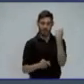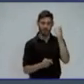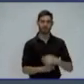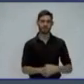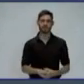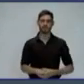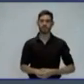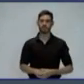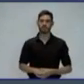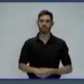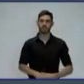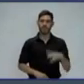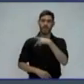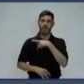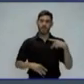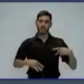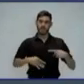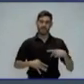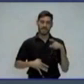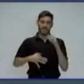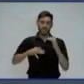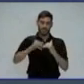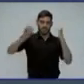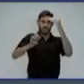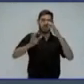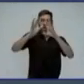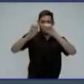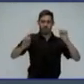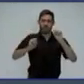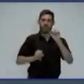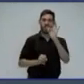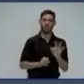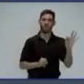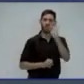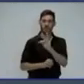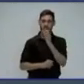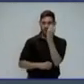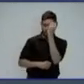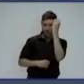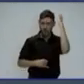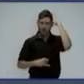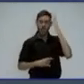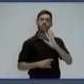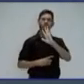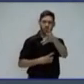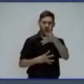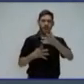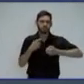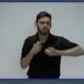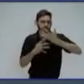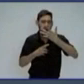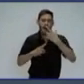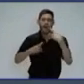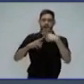O presidente do Supremo Tribunal Federal, ministro Luiz Fux, já se manifestou com relação aos